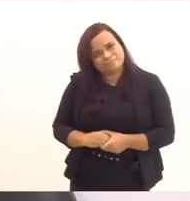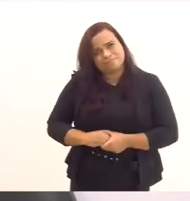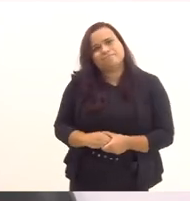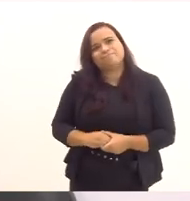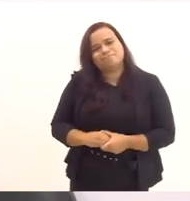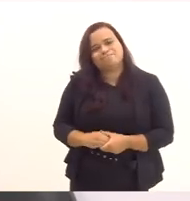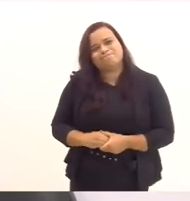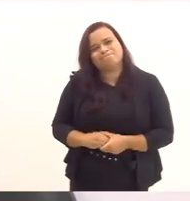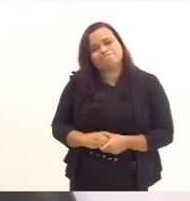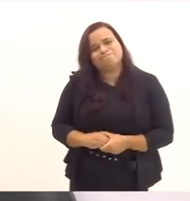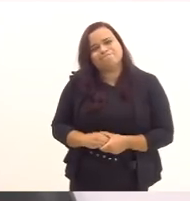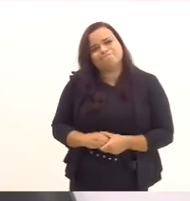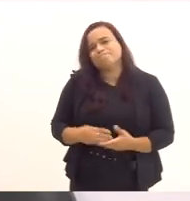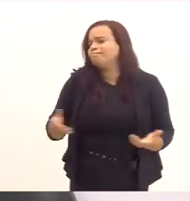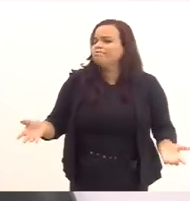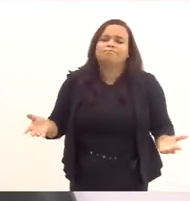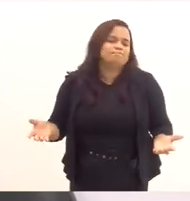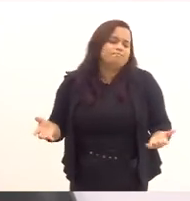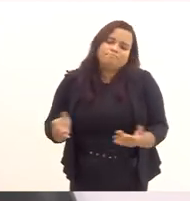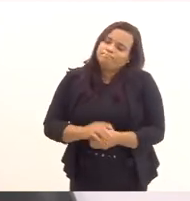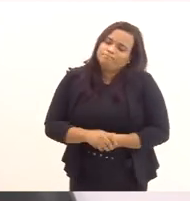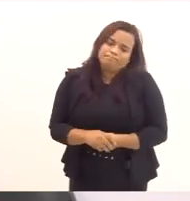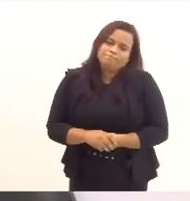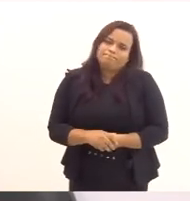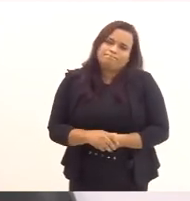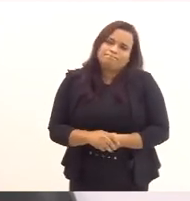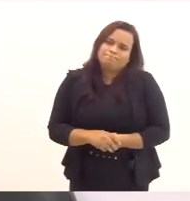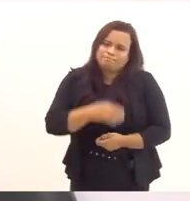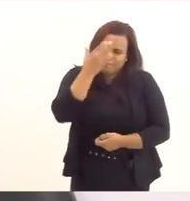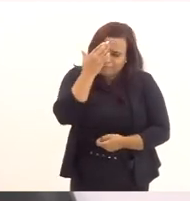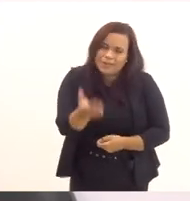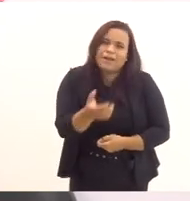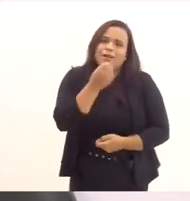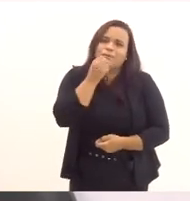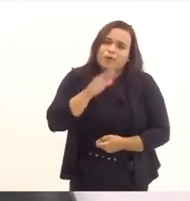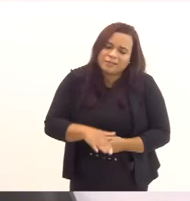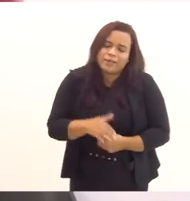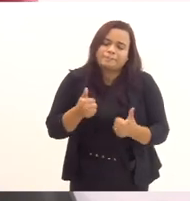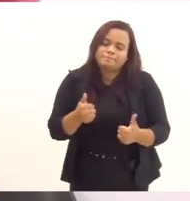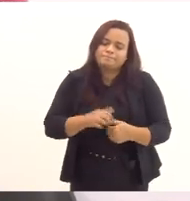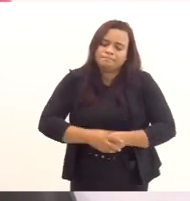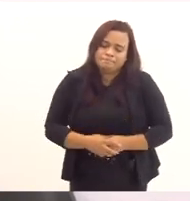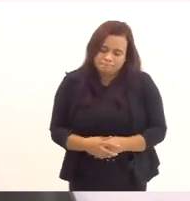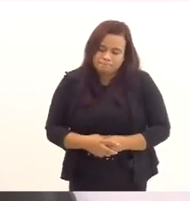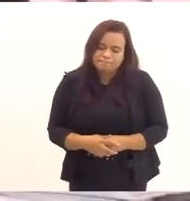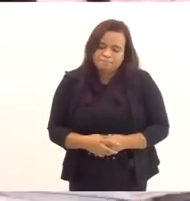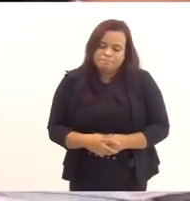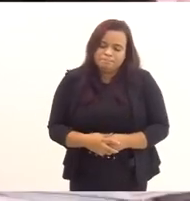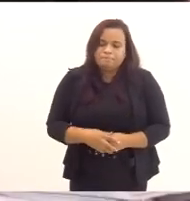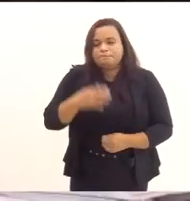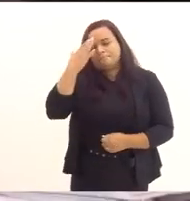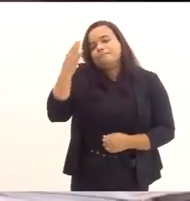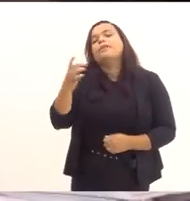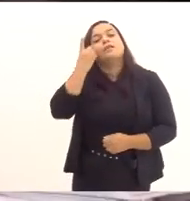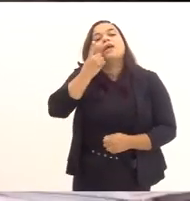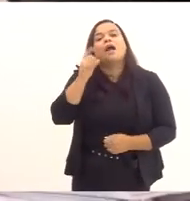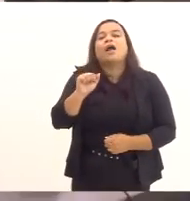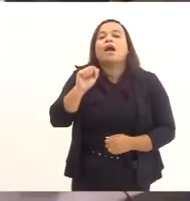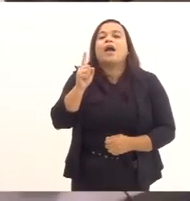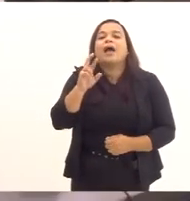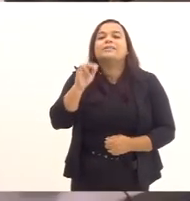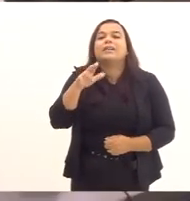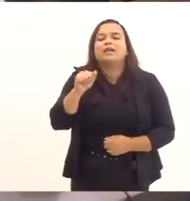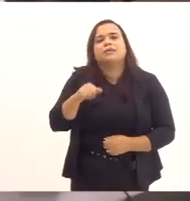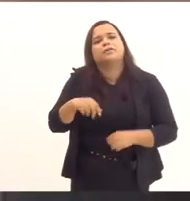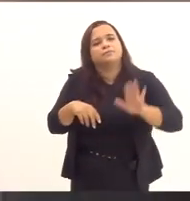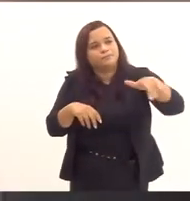Então olha pessoal Muito obrigado a boa tarde a todos aí tá bom obrigado então Deputado Adriana Baltazar